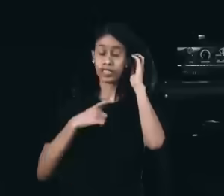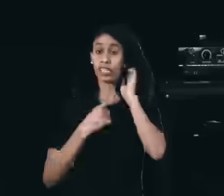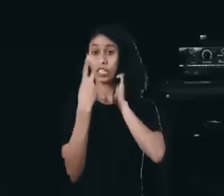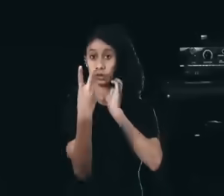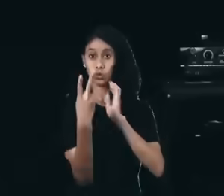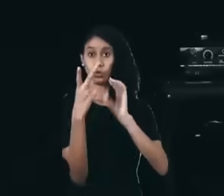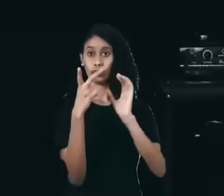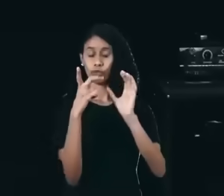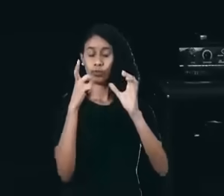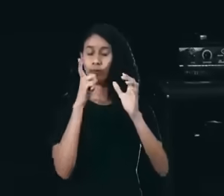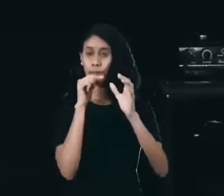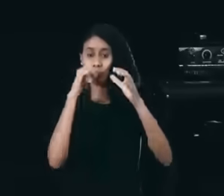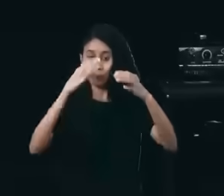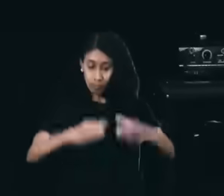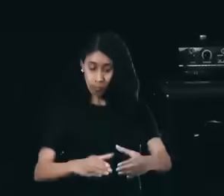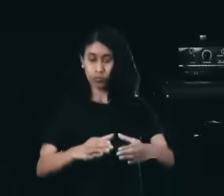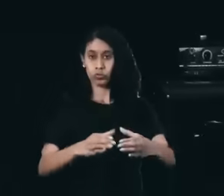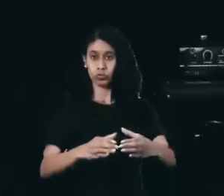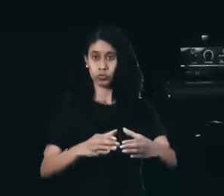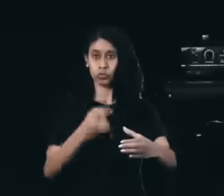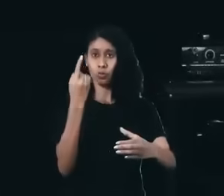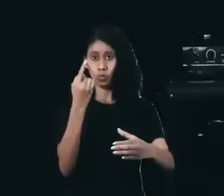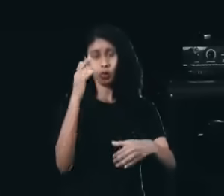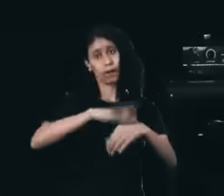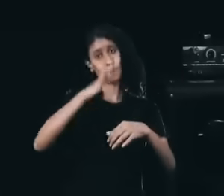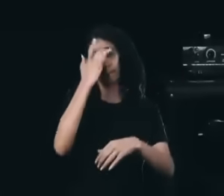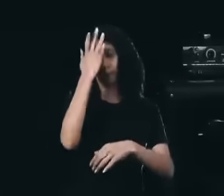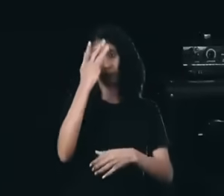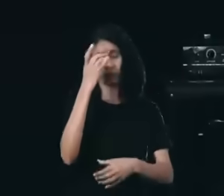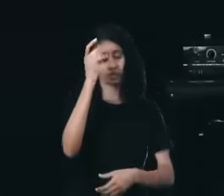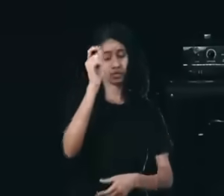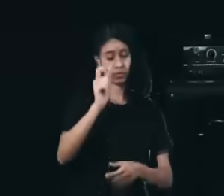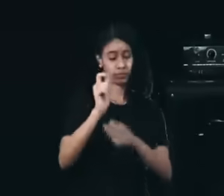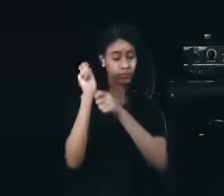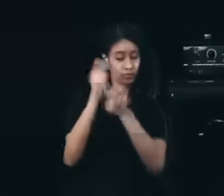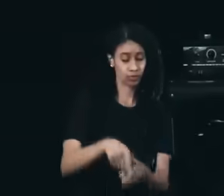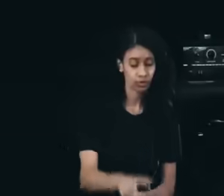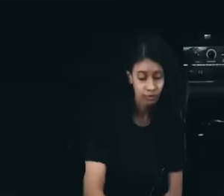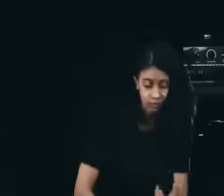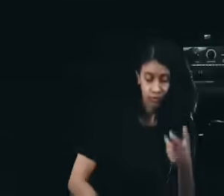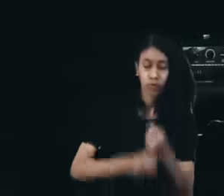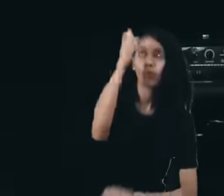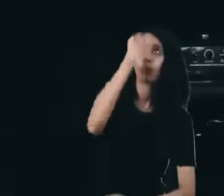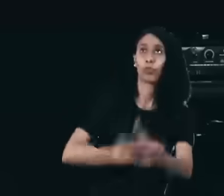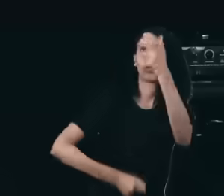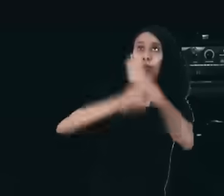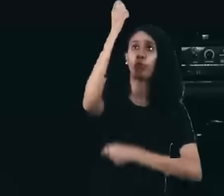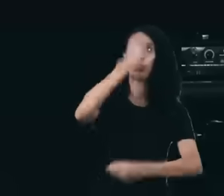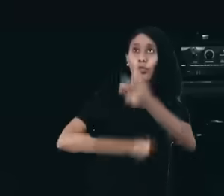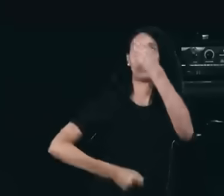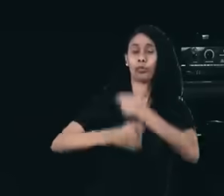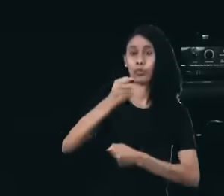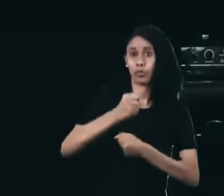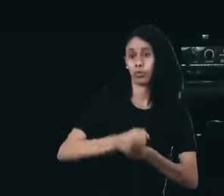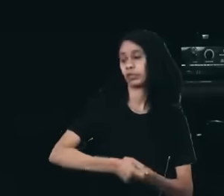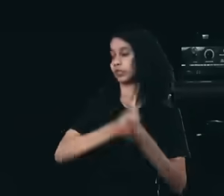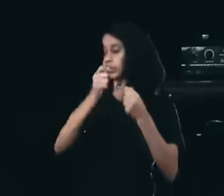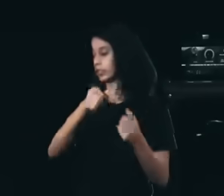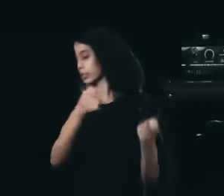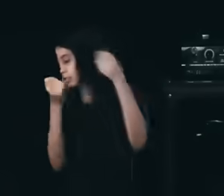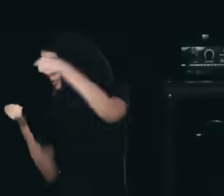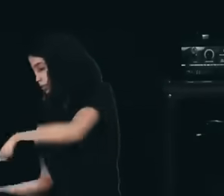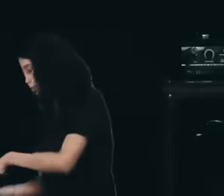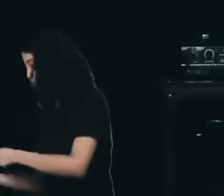2 poços naquela época. Esse, que era mais fácil, em que se jogava e puxava. E um outro